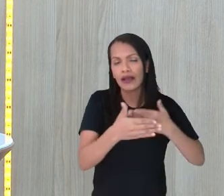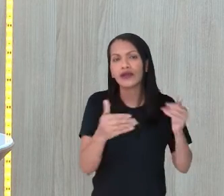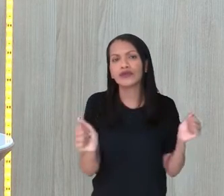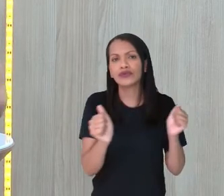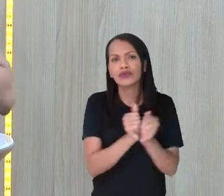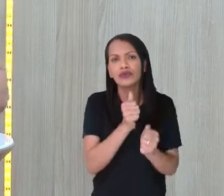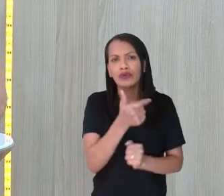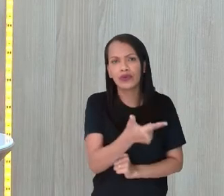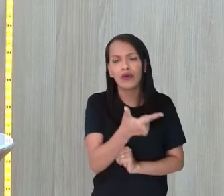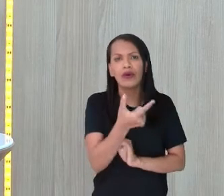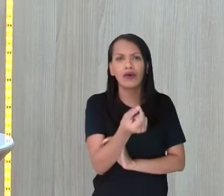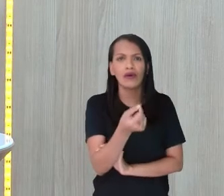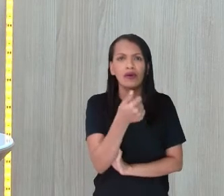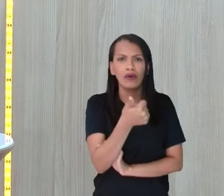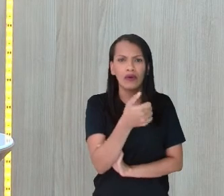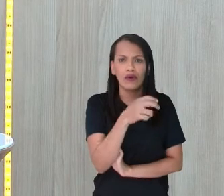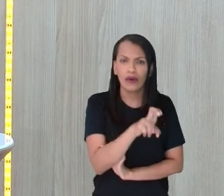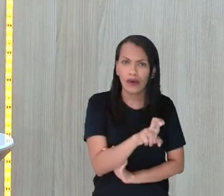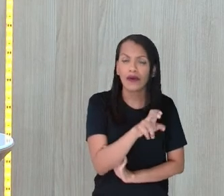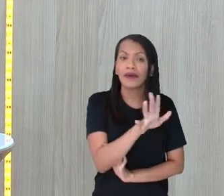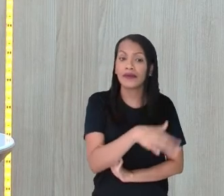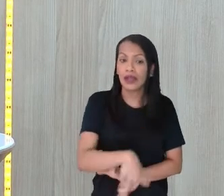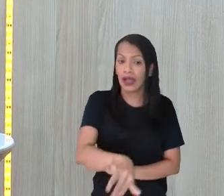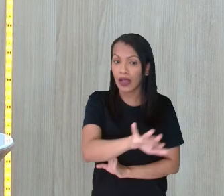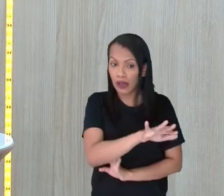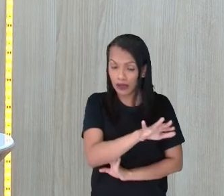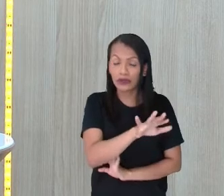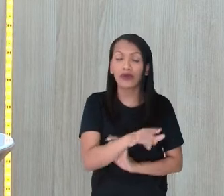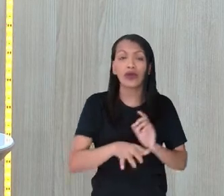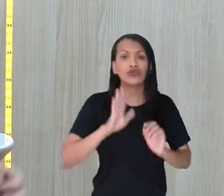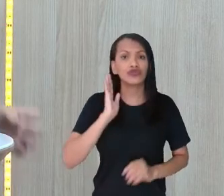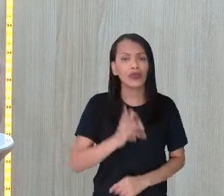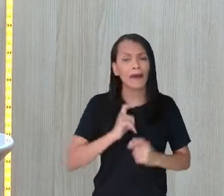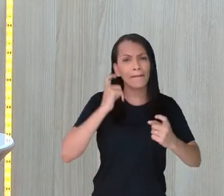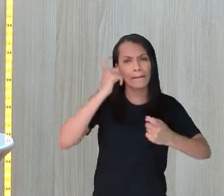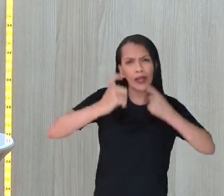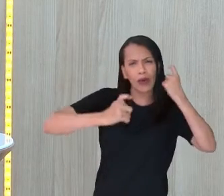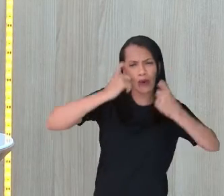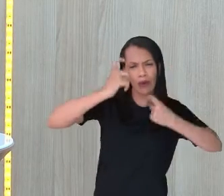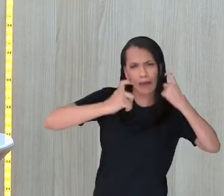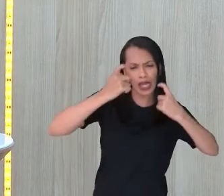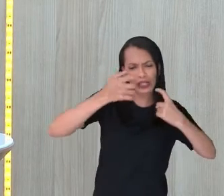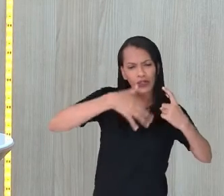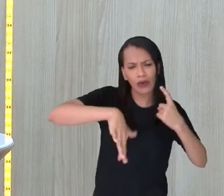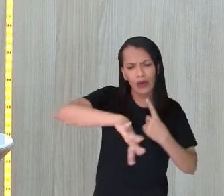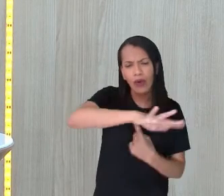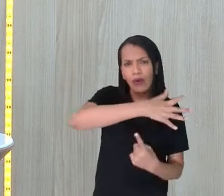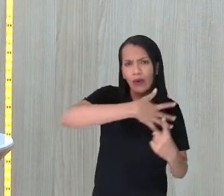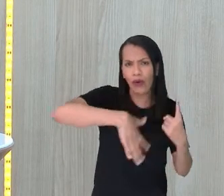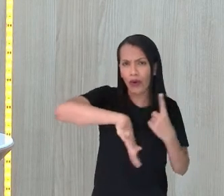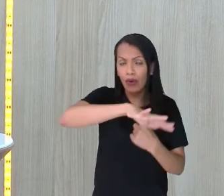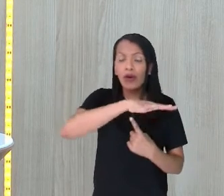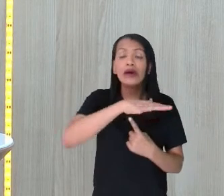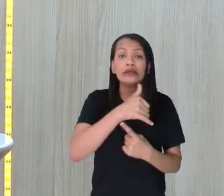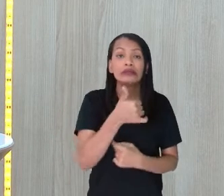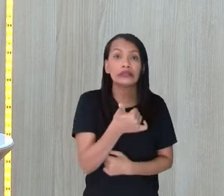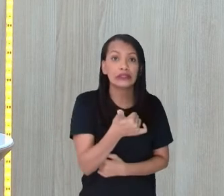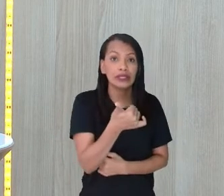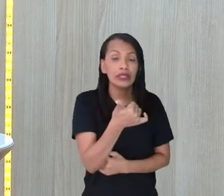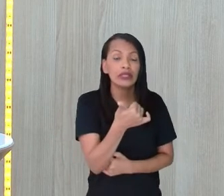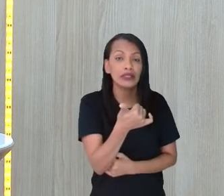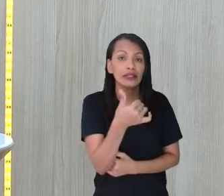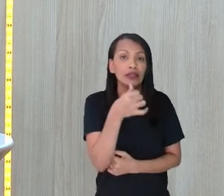com as organizações das Nações Unidas, já preocupado com a questão ambiental, e reuniu